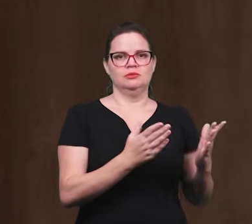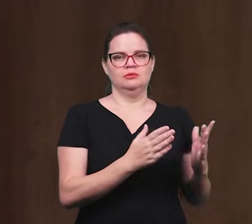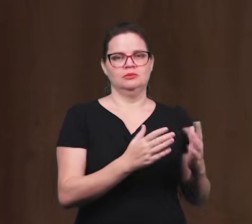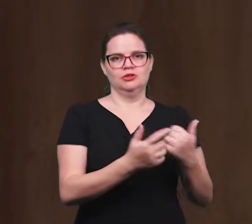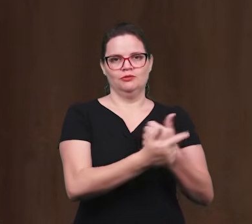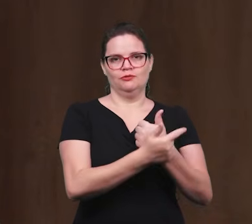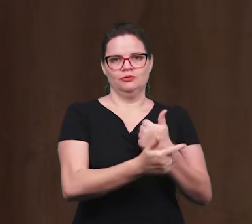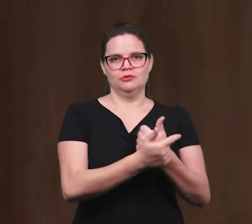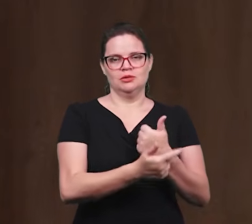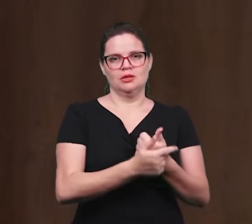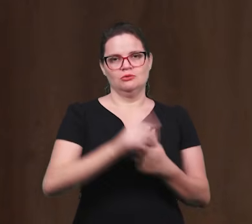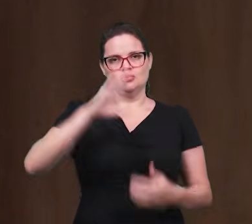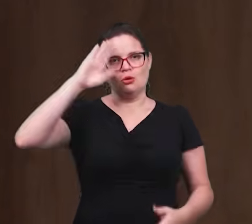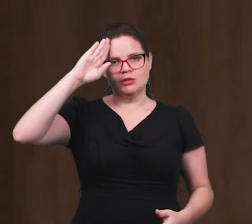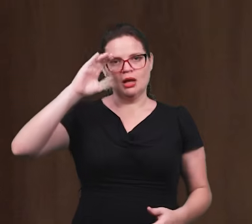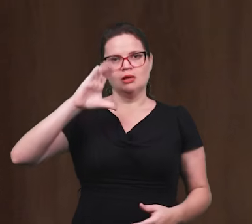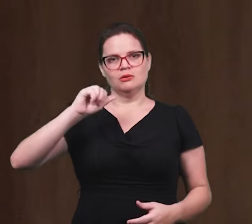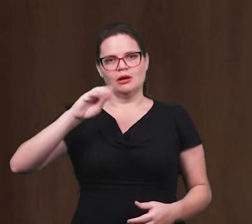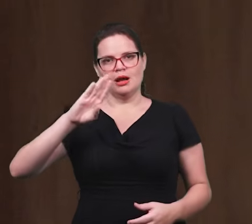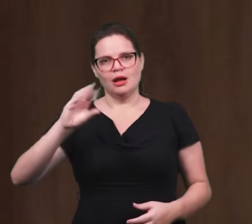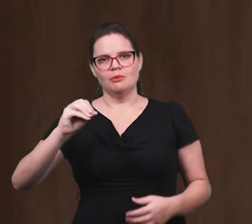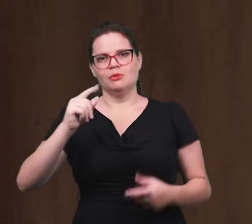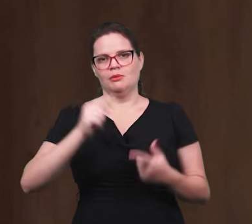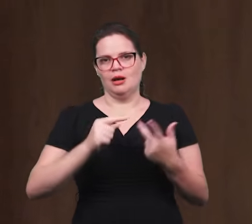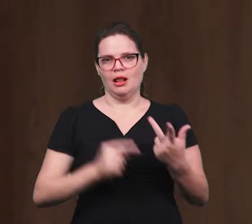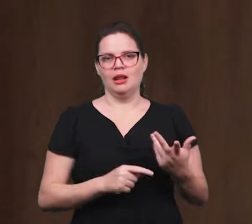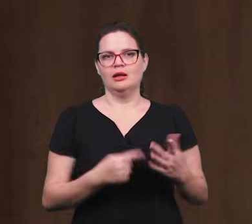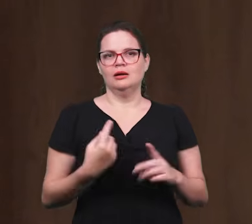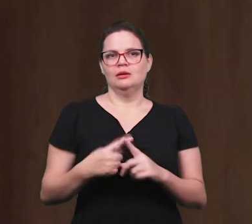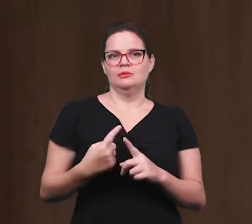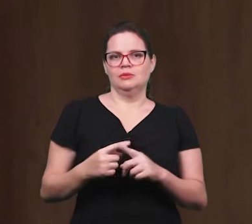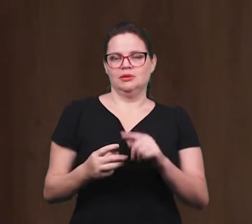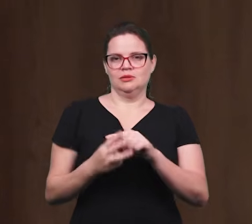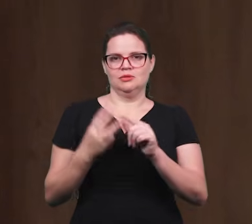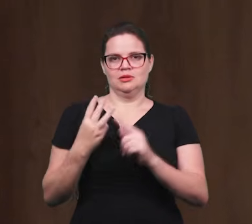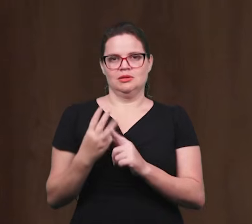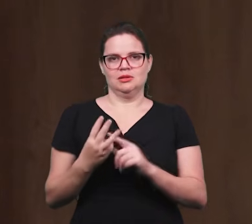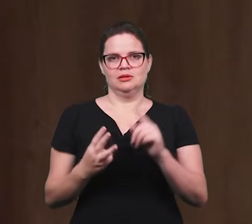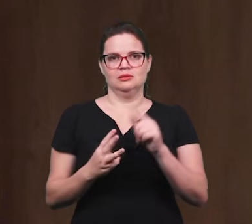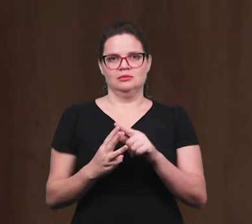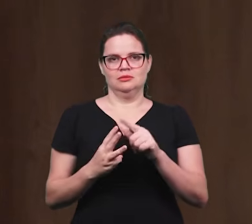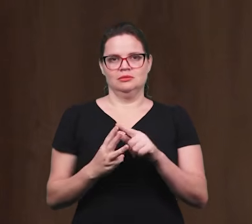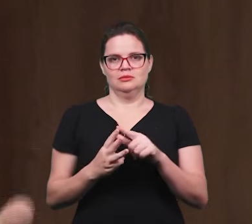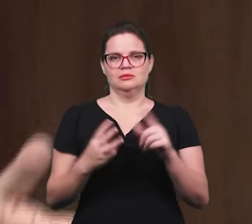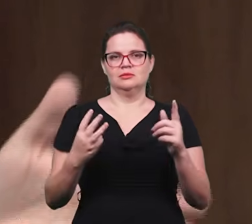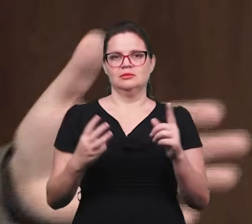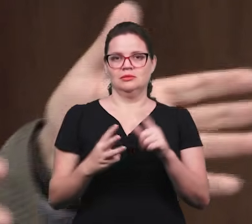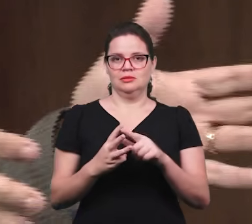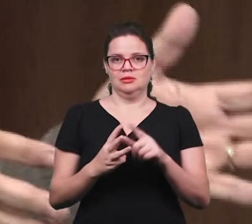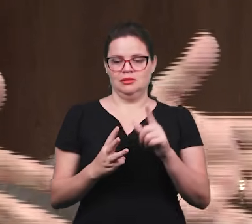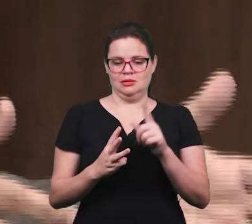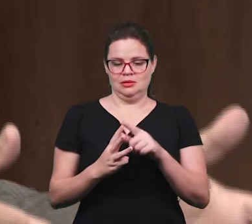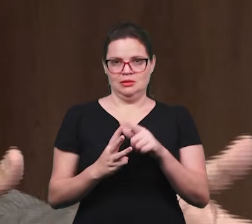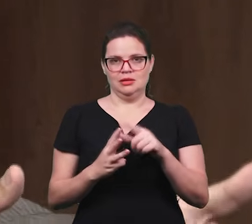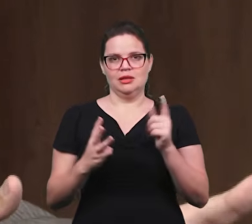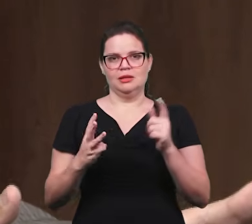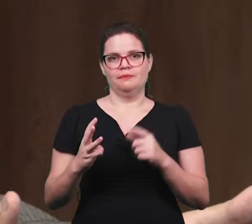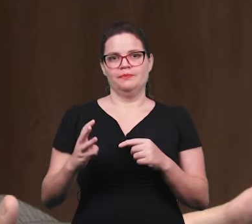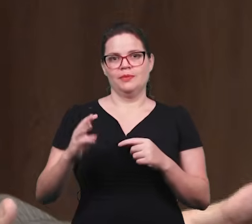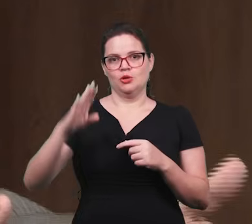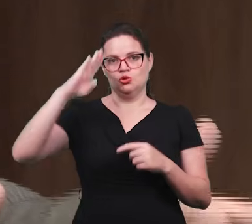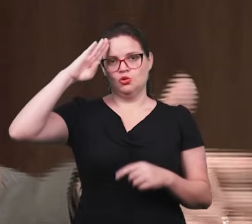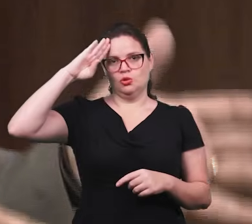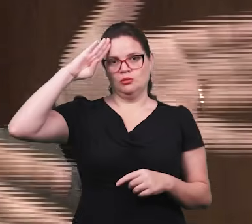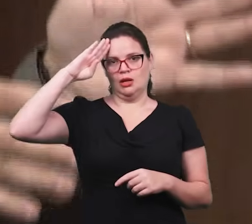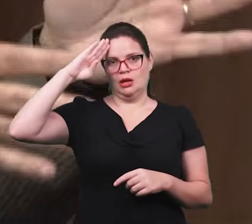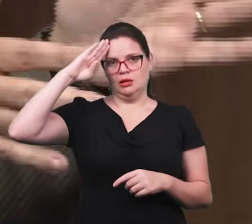tipos de segmentos, né? Porque o que são os três que eu falei aqui? São os círculos. Existem os círculos dos cabos e soldados,